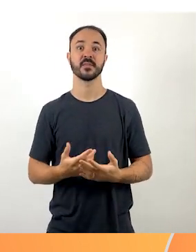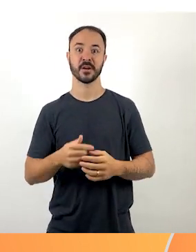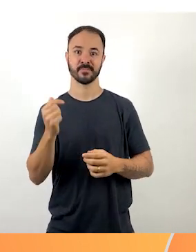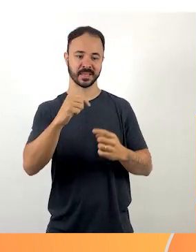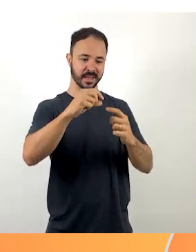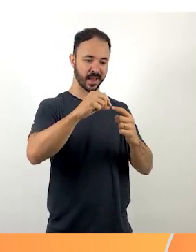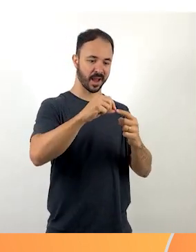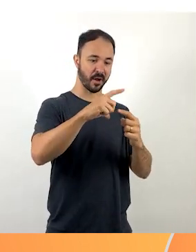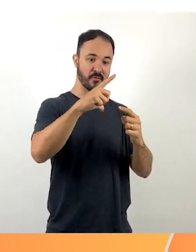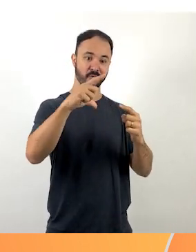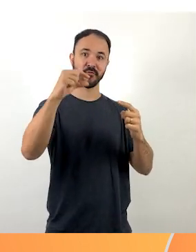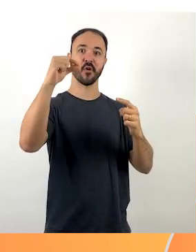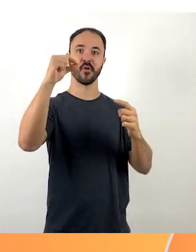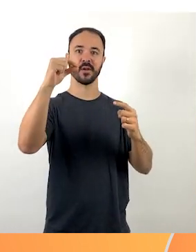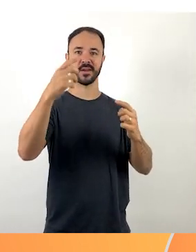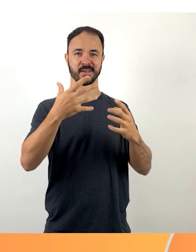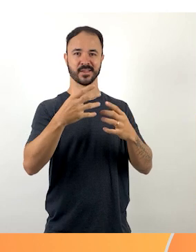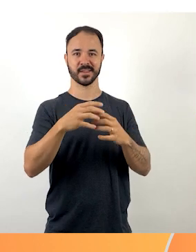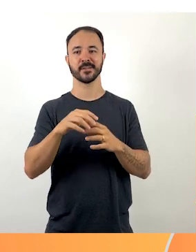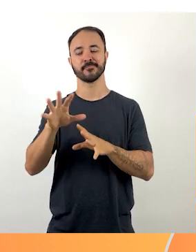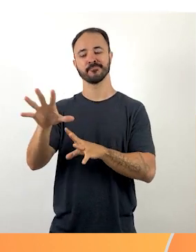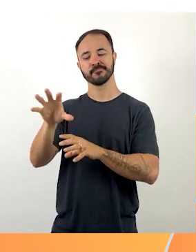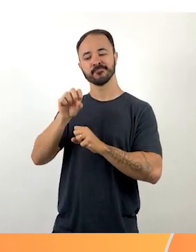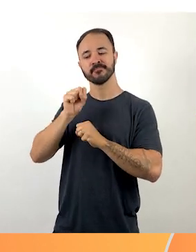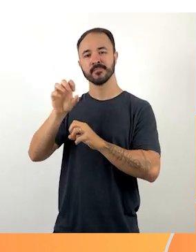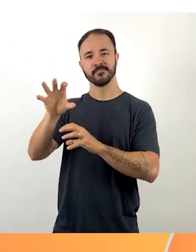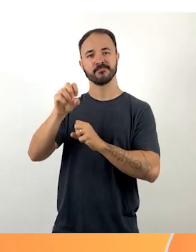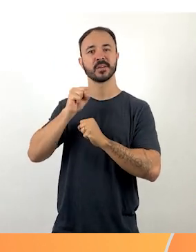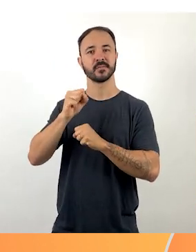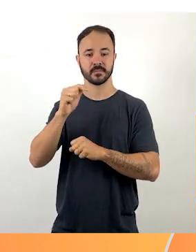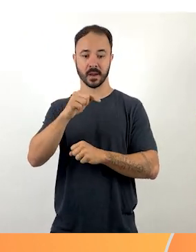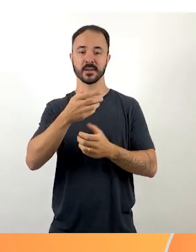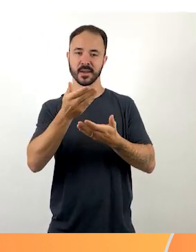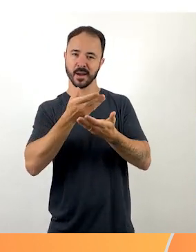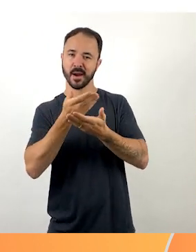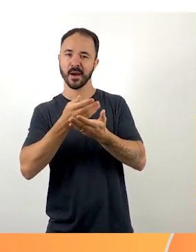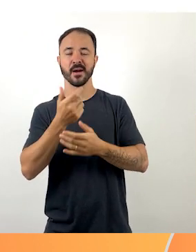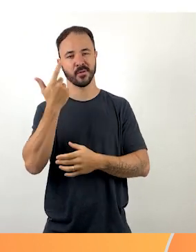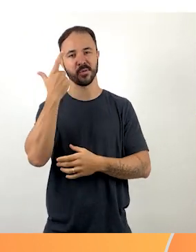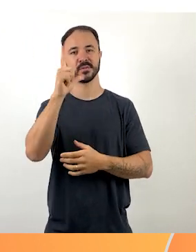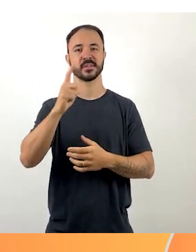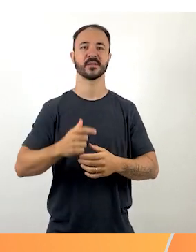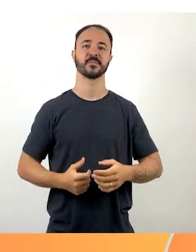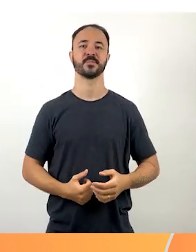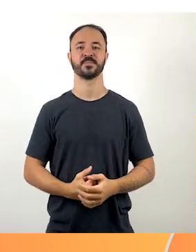nessa folha com aspecto laminar que favorece essas trocas.